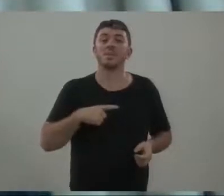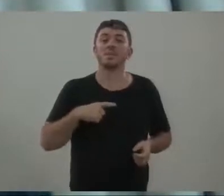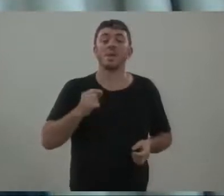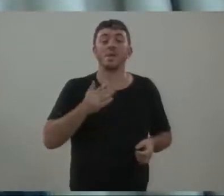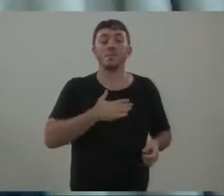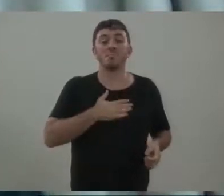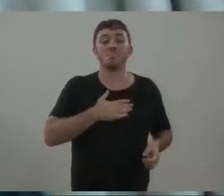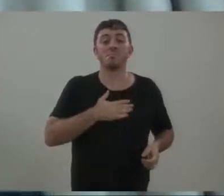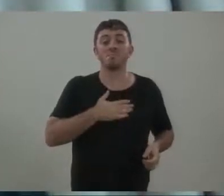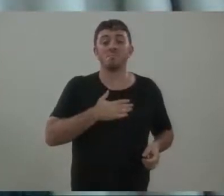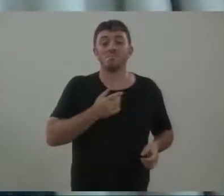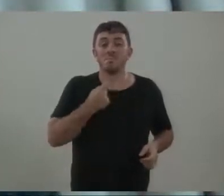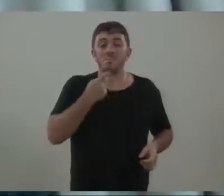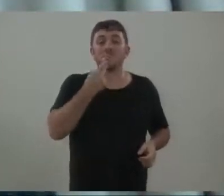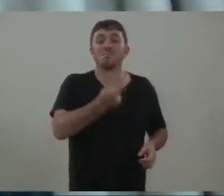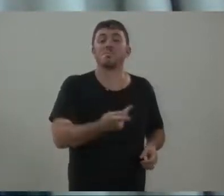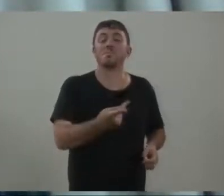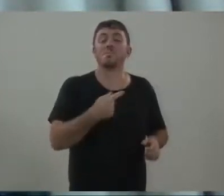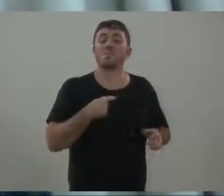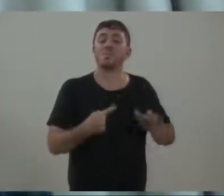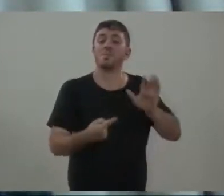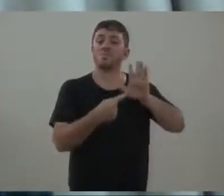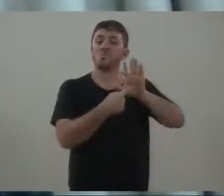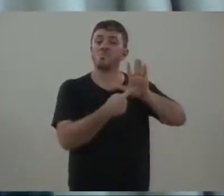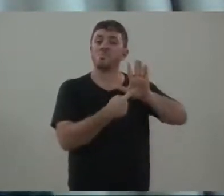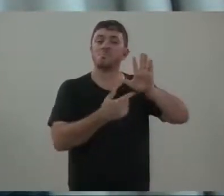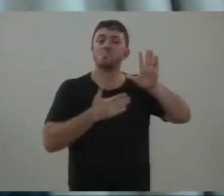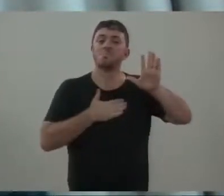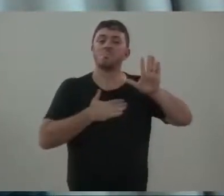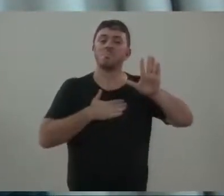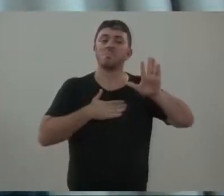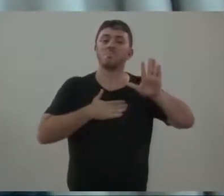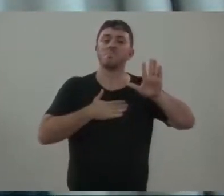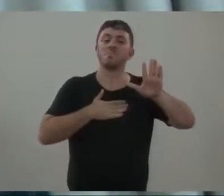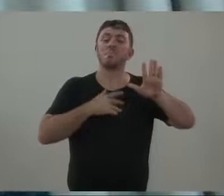indicação, 933 de 2017, de minha autoria.